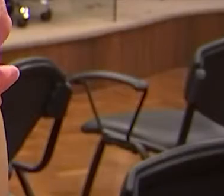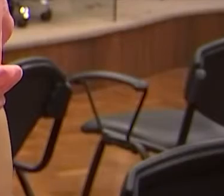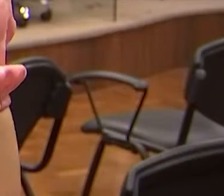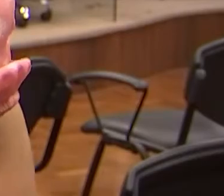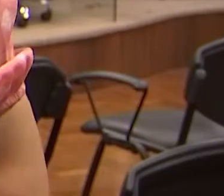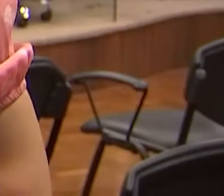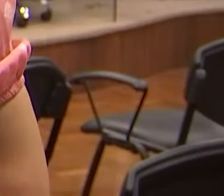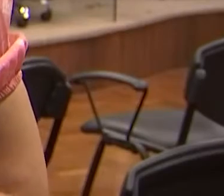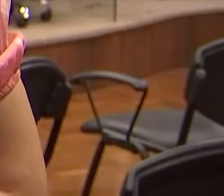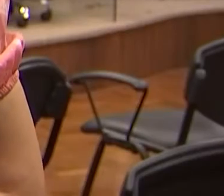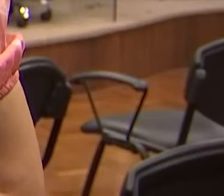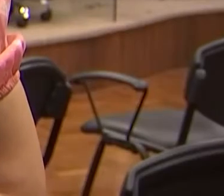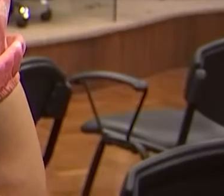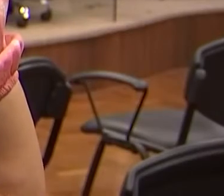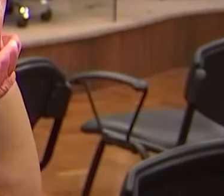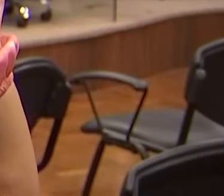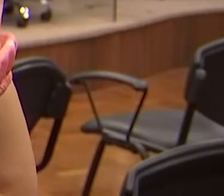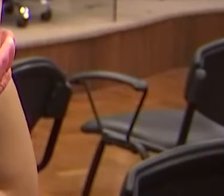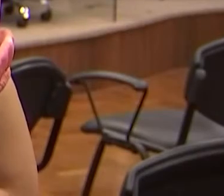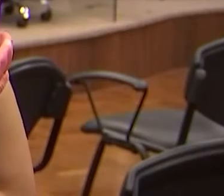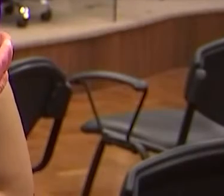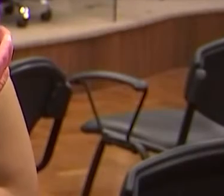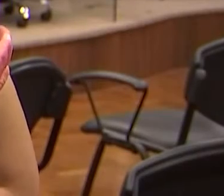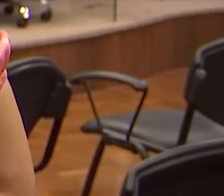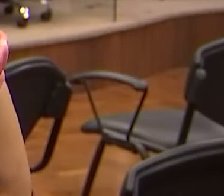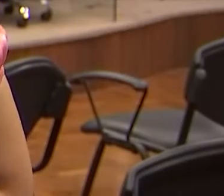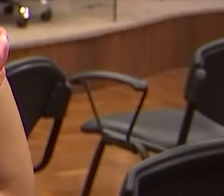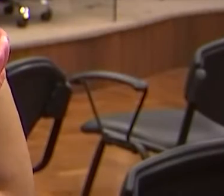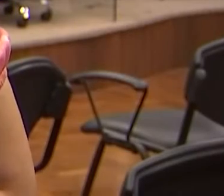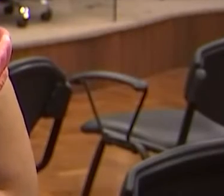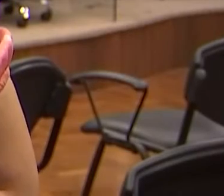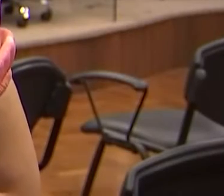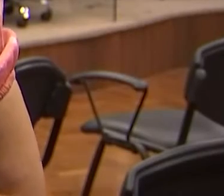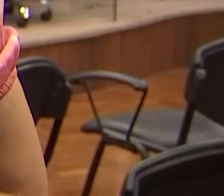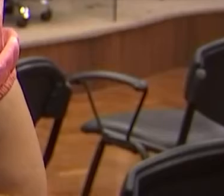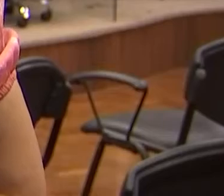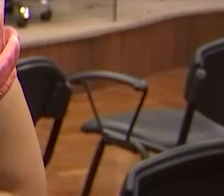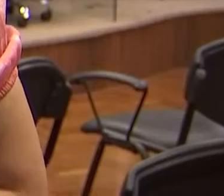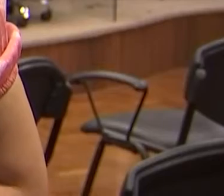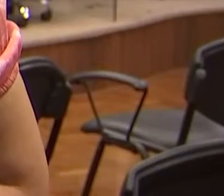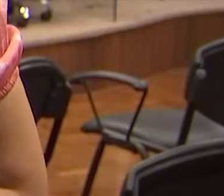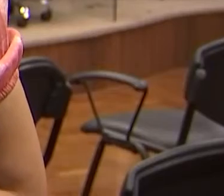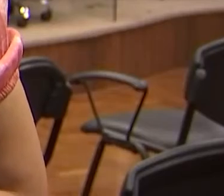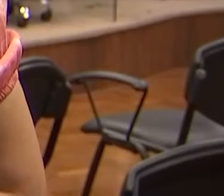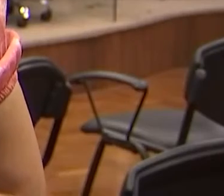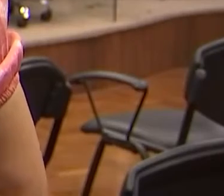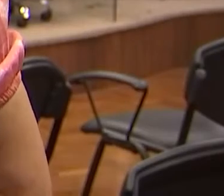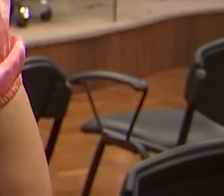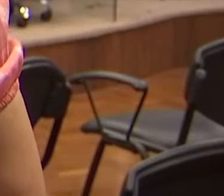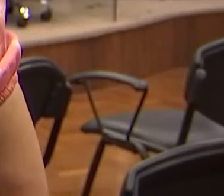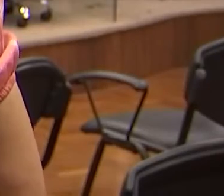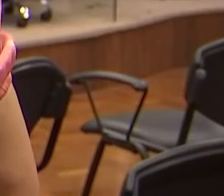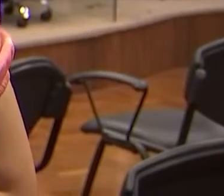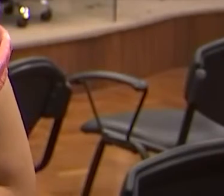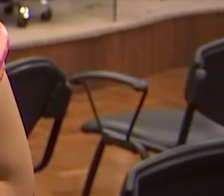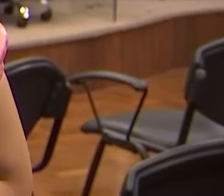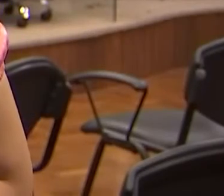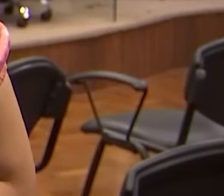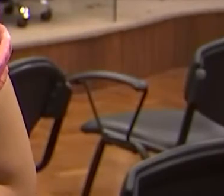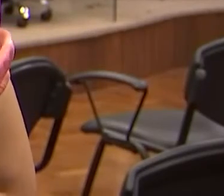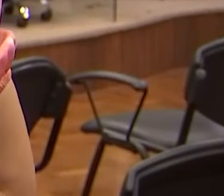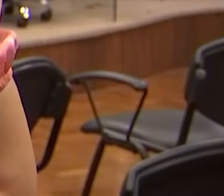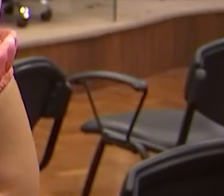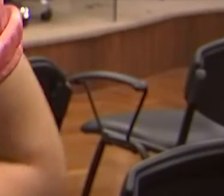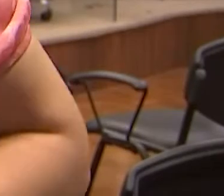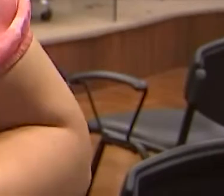é o nosso objetivo? Primeiro, tornar conhecido de toda a população esses aparatos que nós temos, para que as pessoas possam se